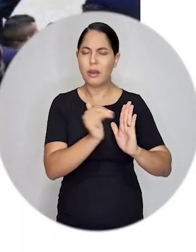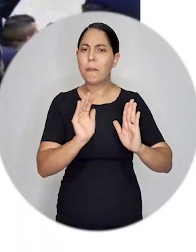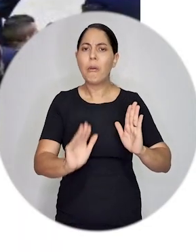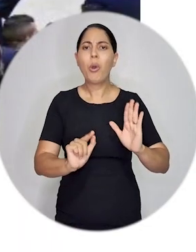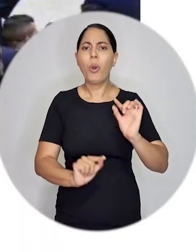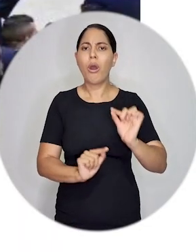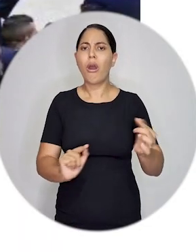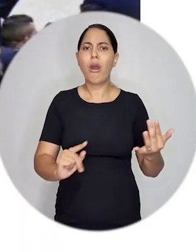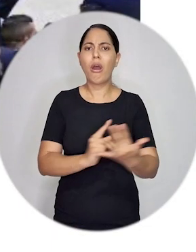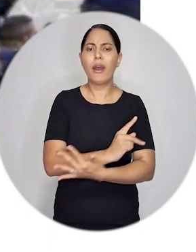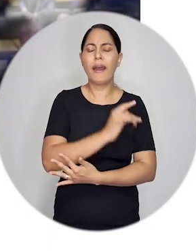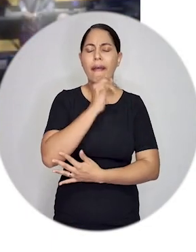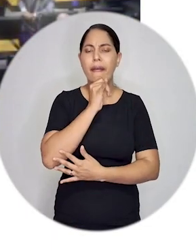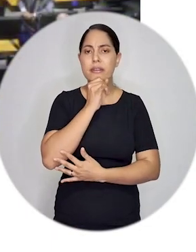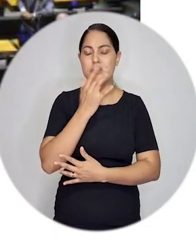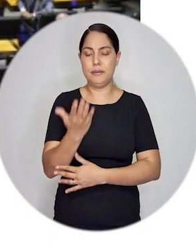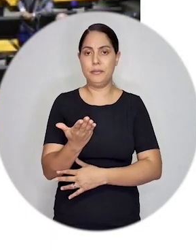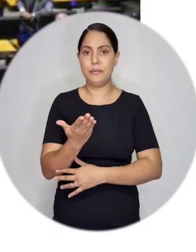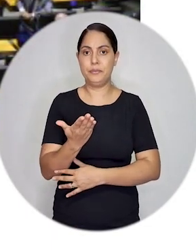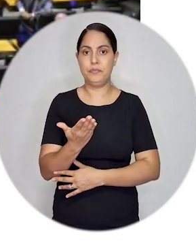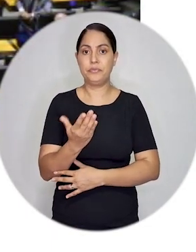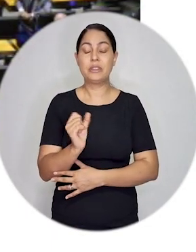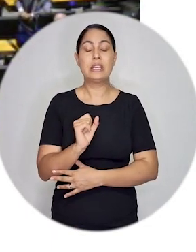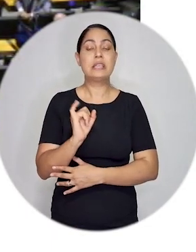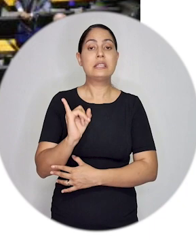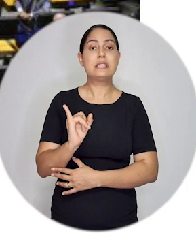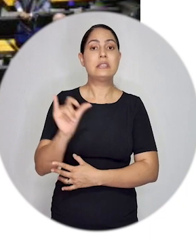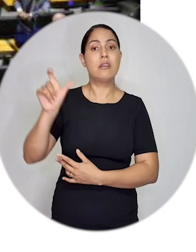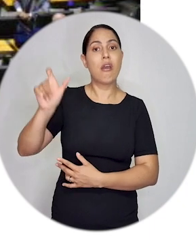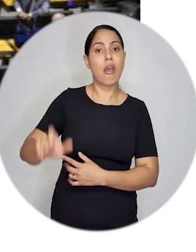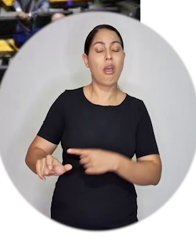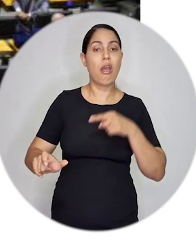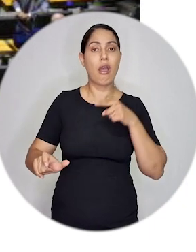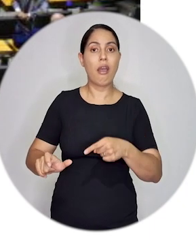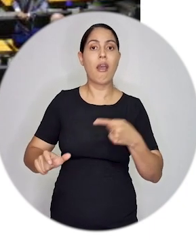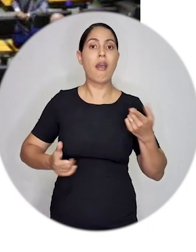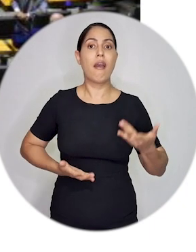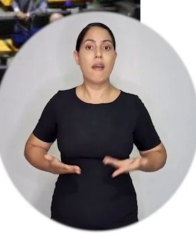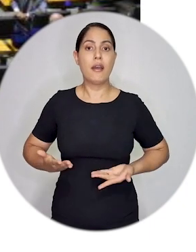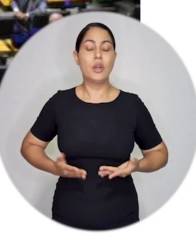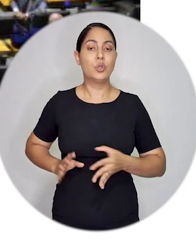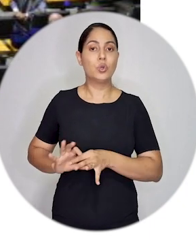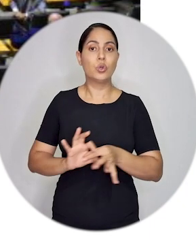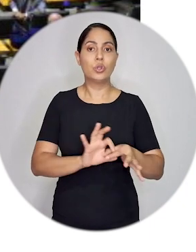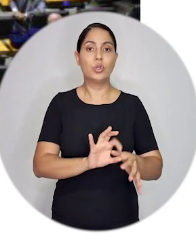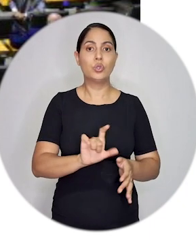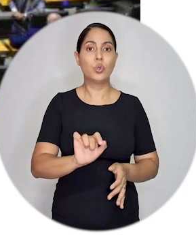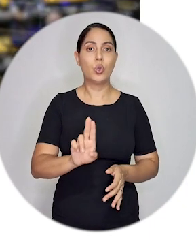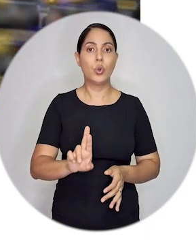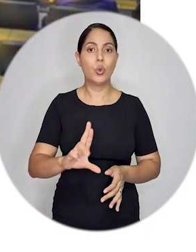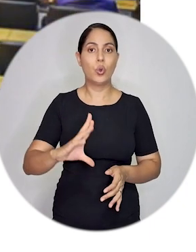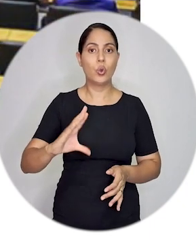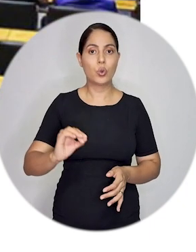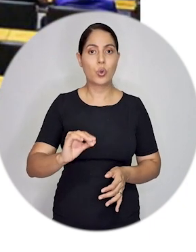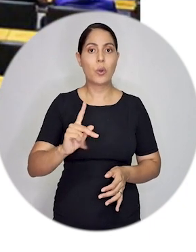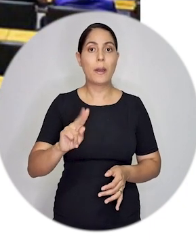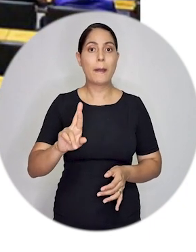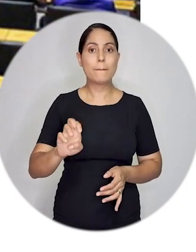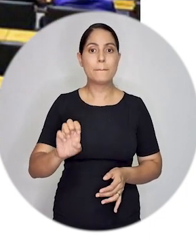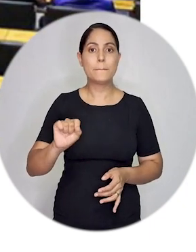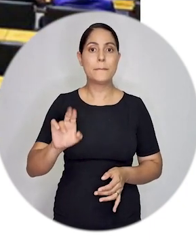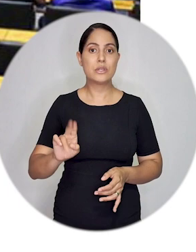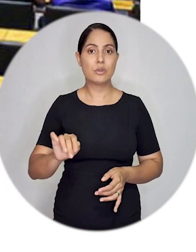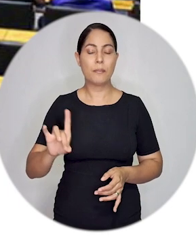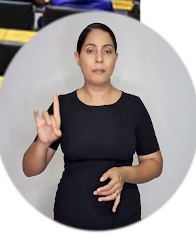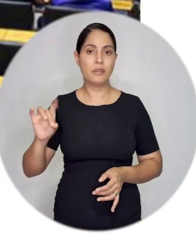exemplo a hipótese de um prestador de serviço que esteja submetido ao regime do lucro presumido, né? Então,